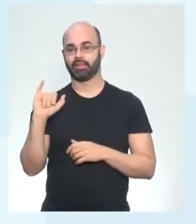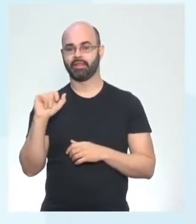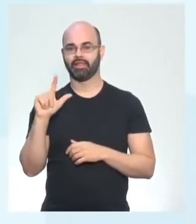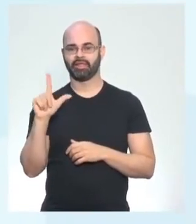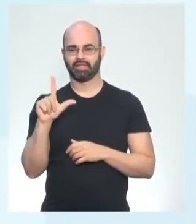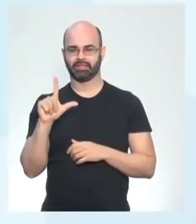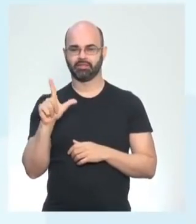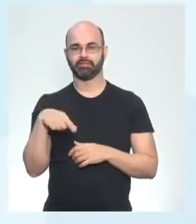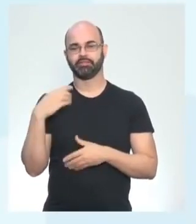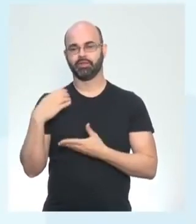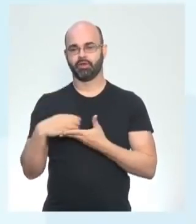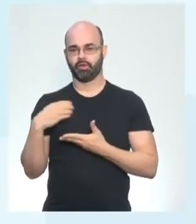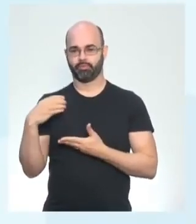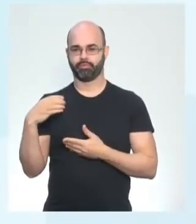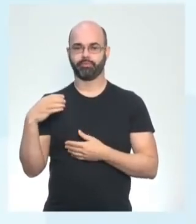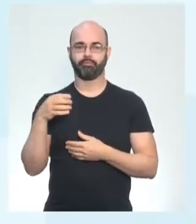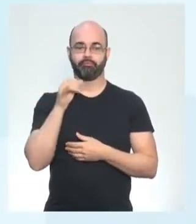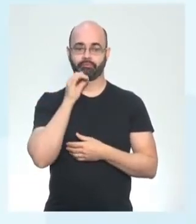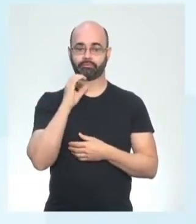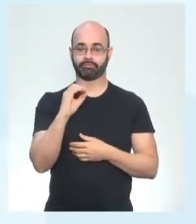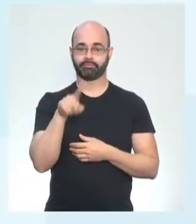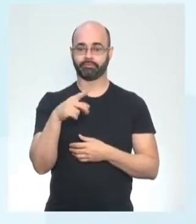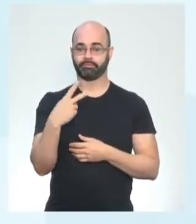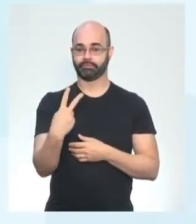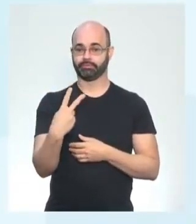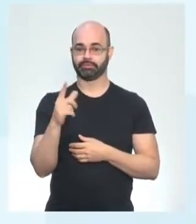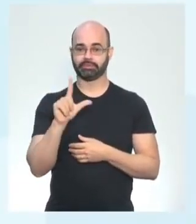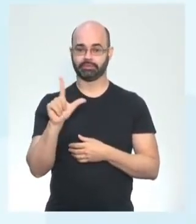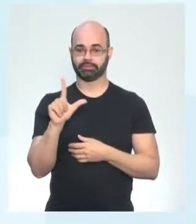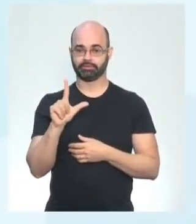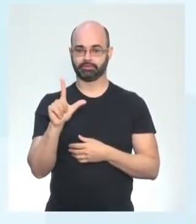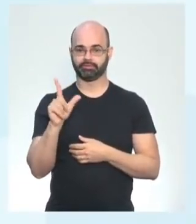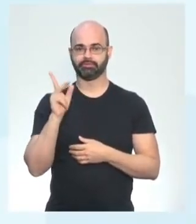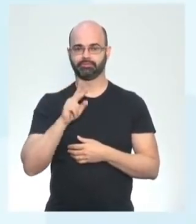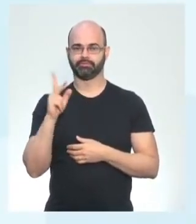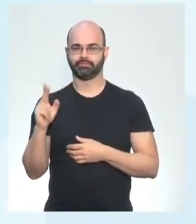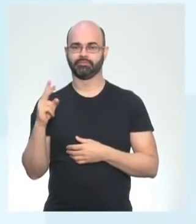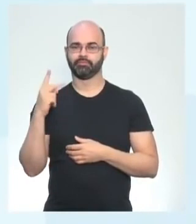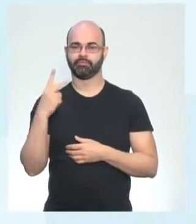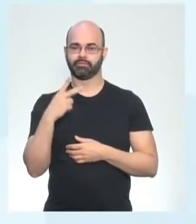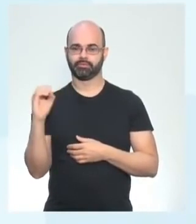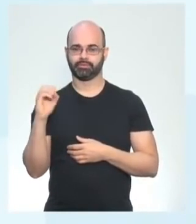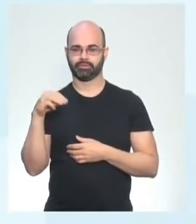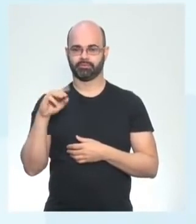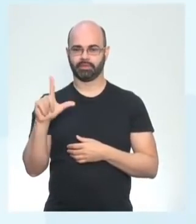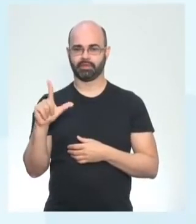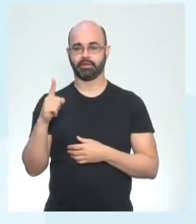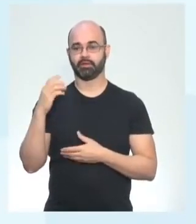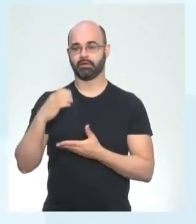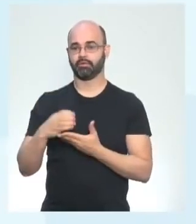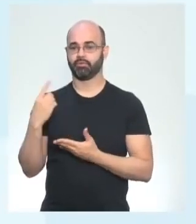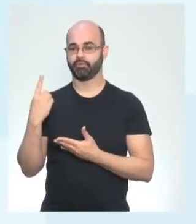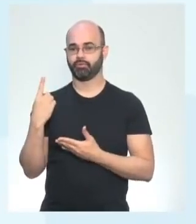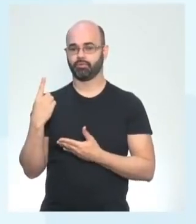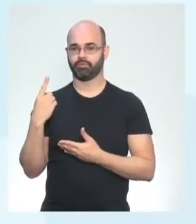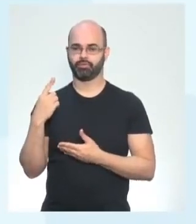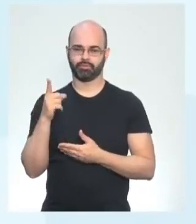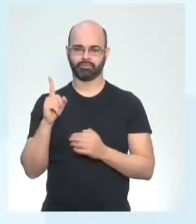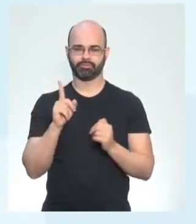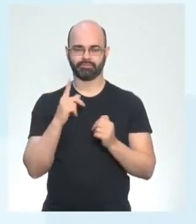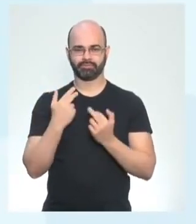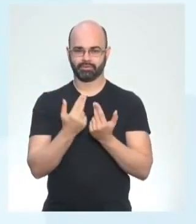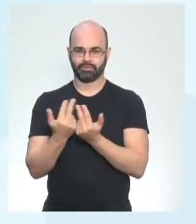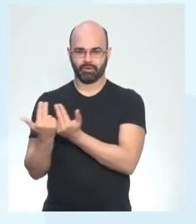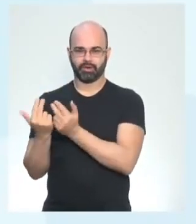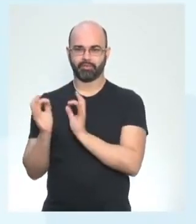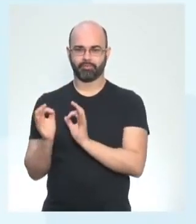No caso, 0,2 litros, que é os 200 ml, é um copo. Show. Como ele foi lá colocado no enunciado.